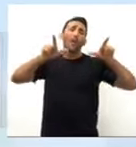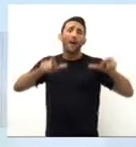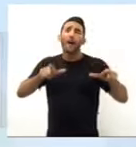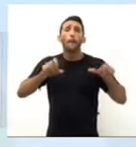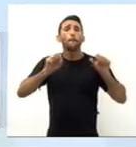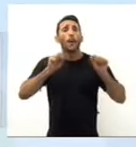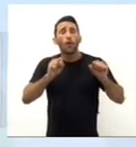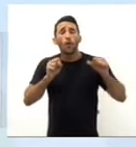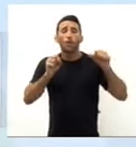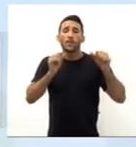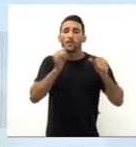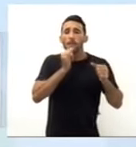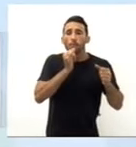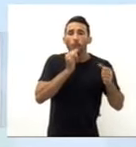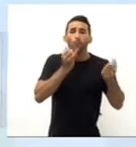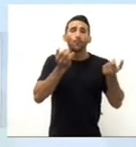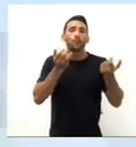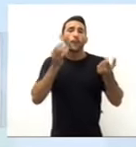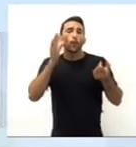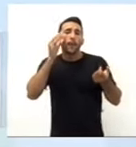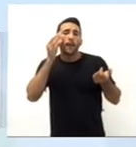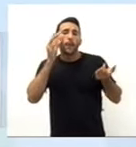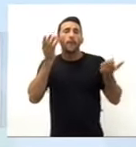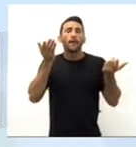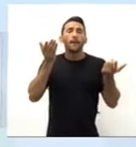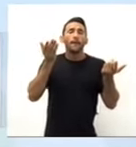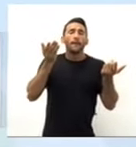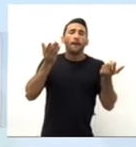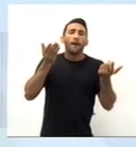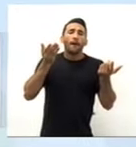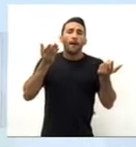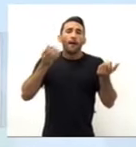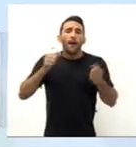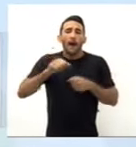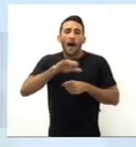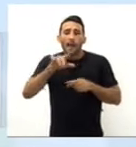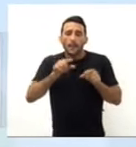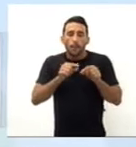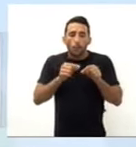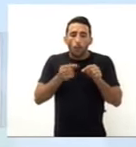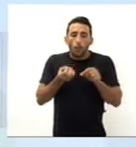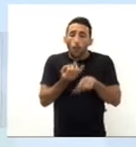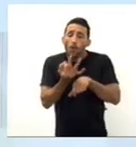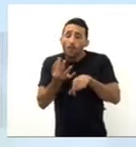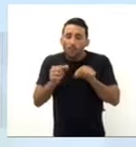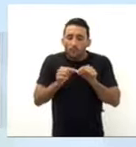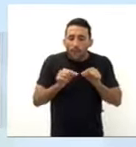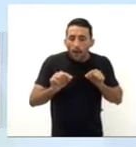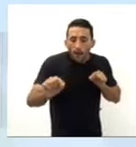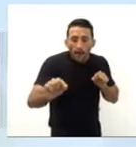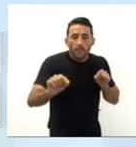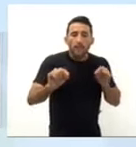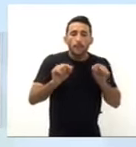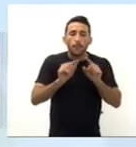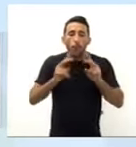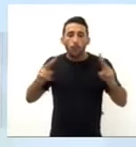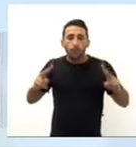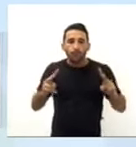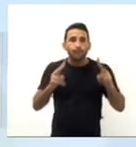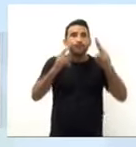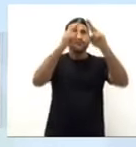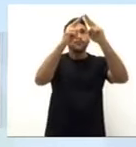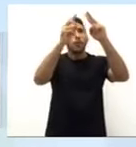posso utilizar em vários, para calcular distância, altura de uma torre, uma distância